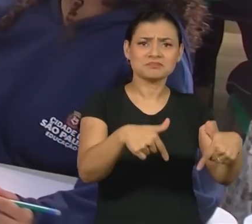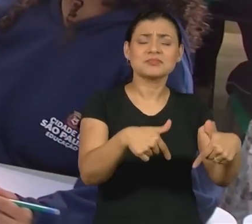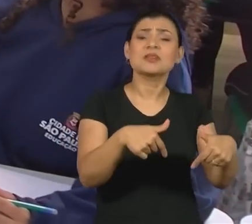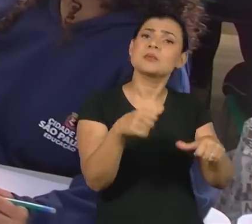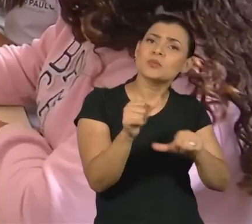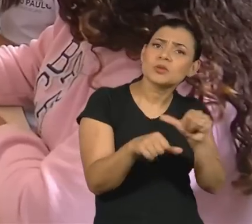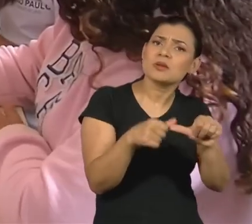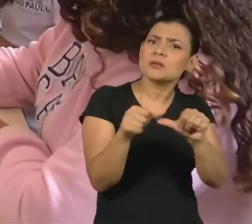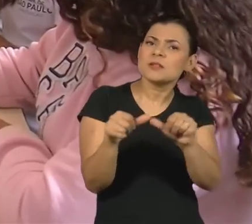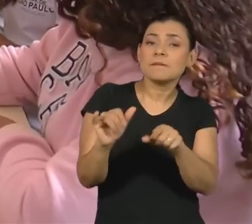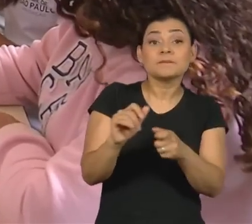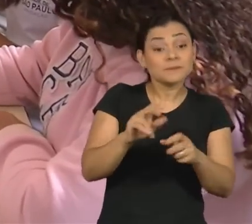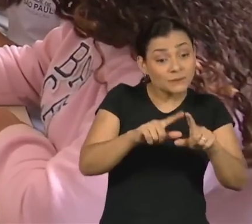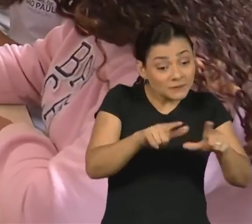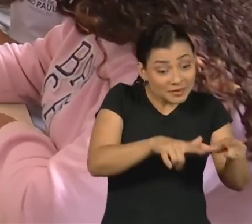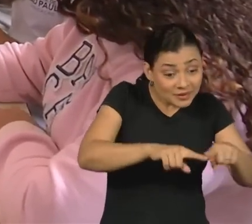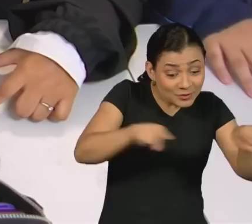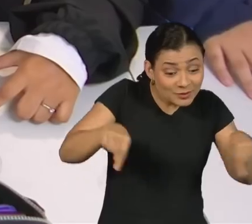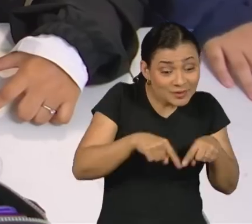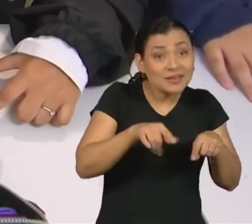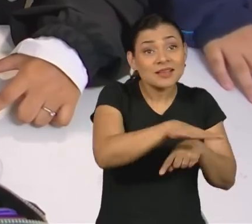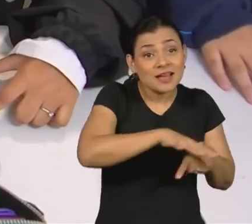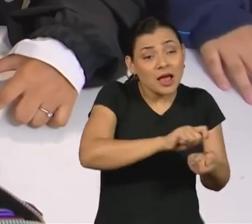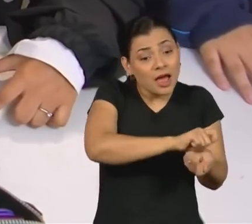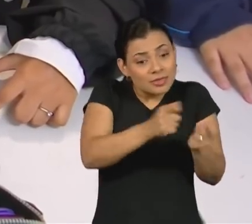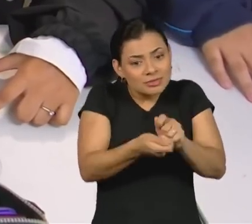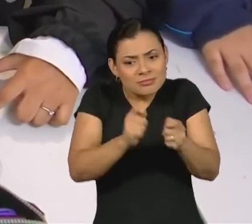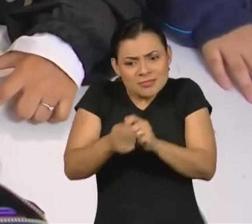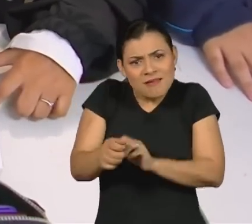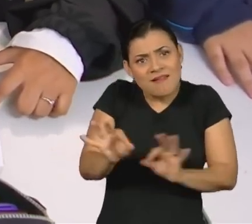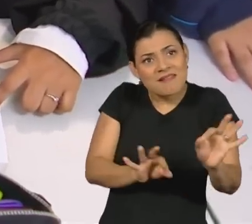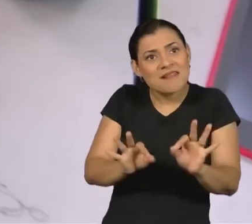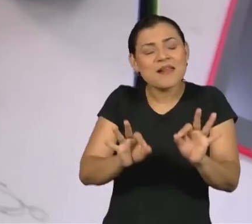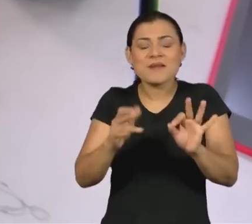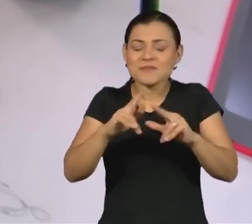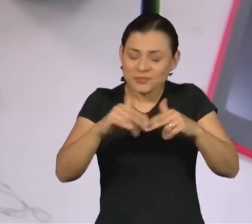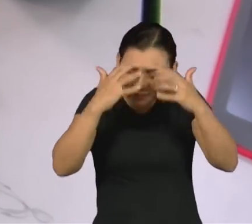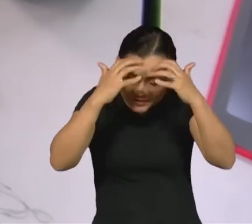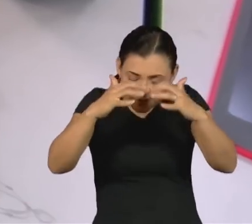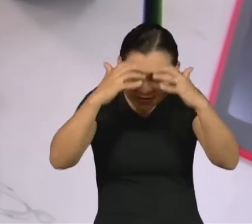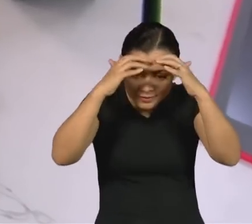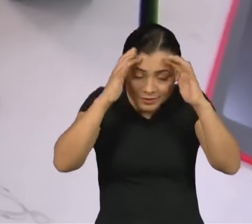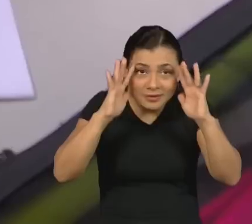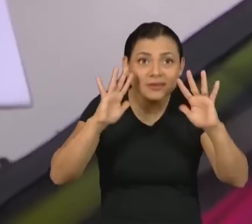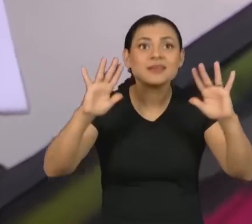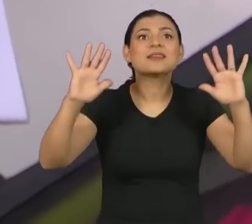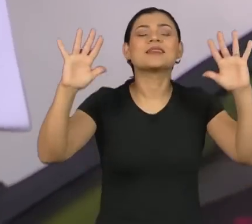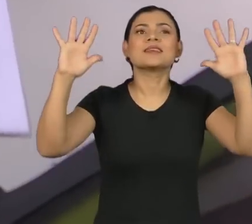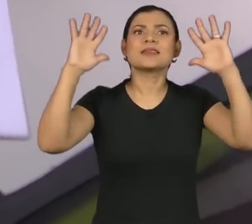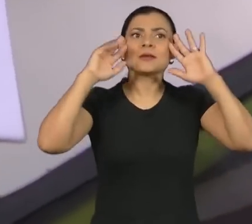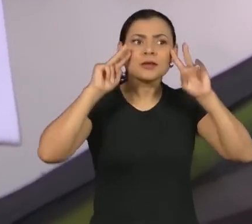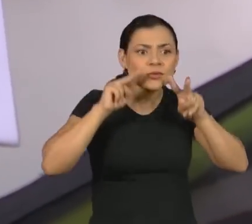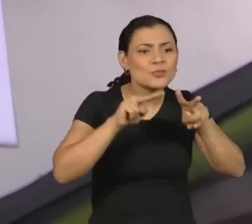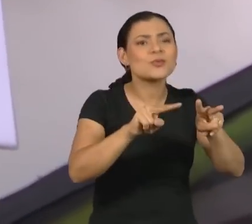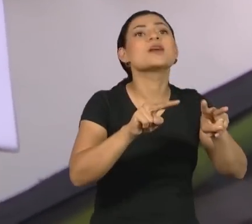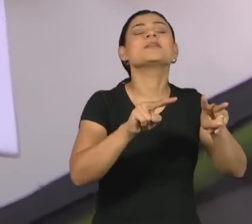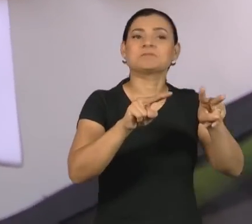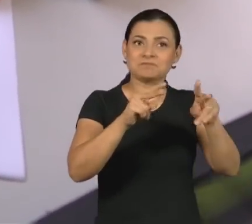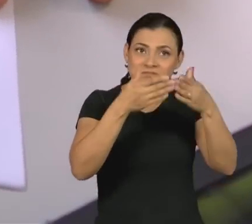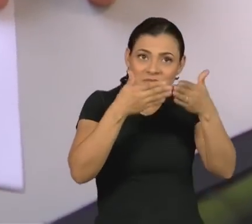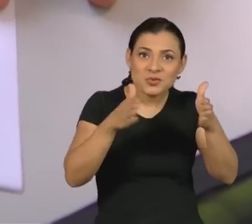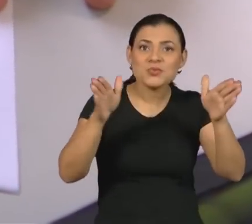da sala também se transforma. O conhecimento amplia os olhares e o convívio passa a ser construído na